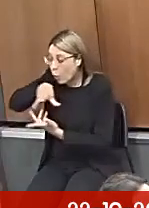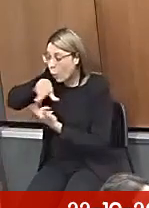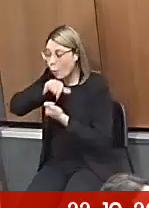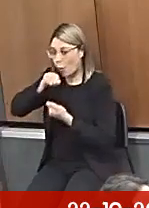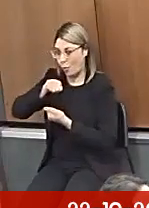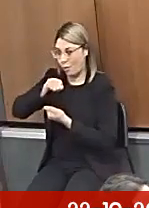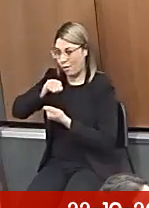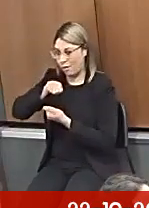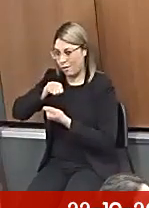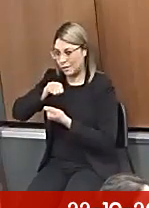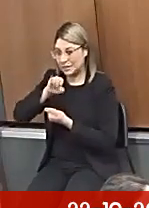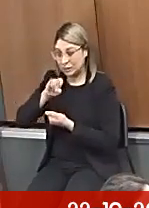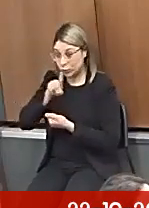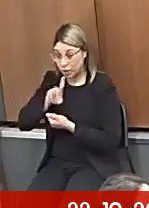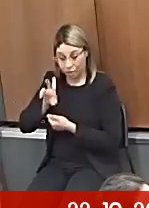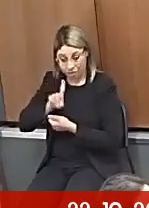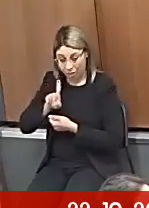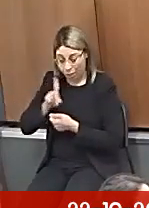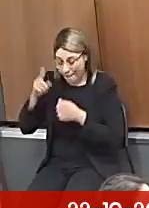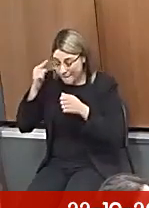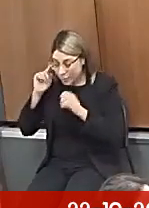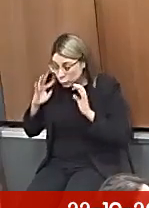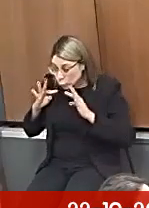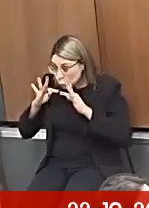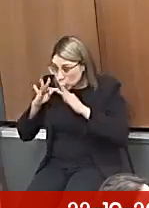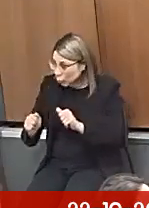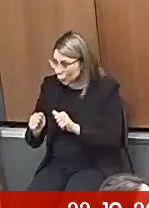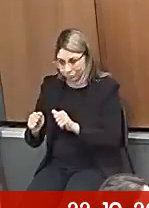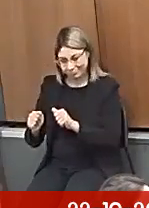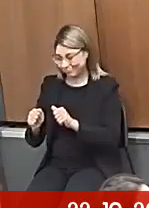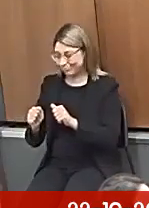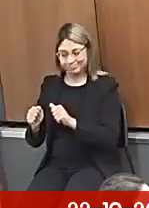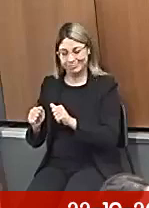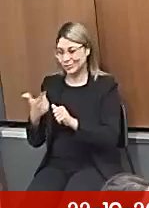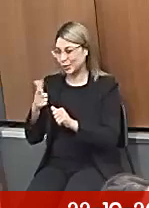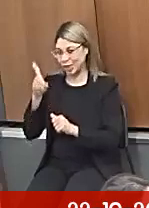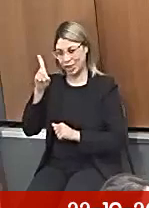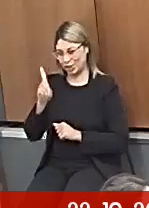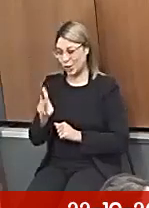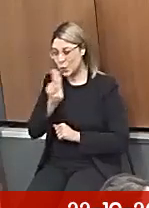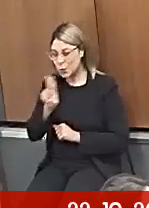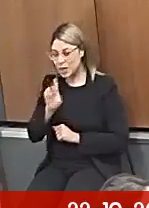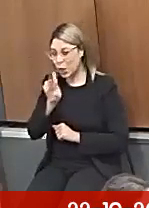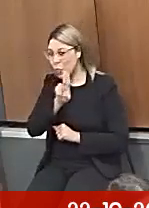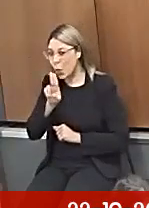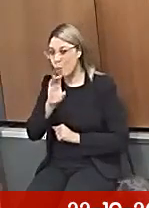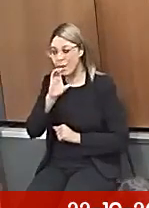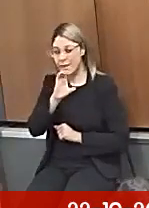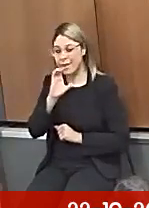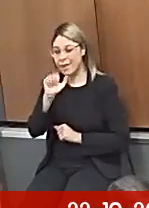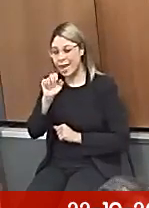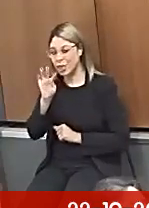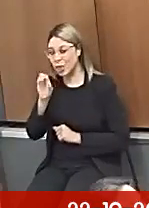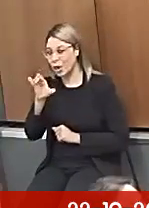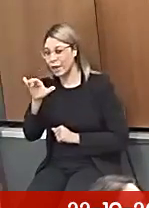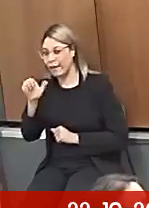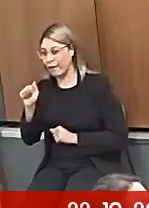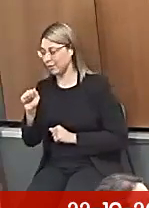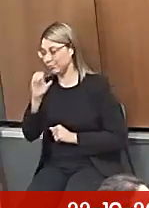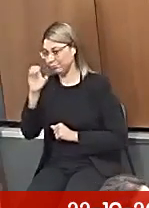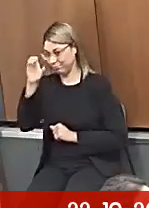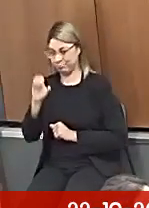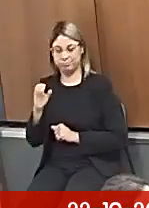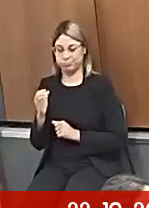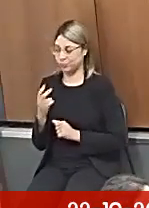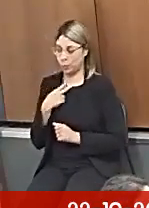do momento que você não é universal, você não abraça a todos, você nem o direito de utilizar esse nome você não tem. Eu anotei aqui que